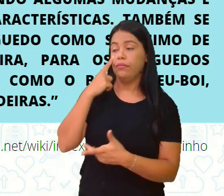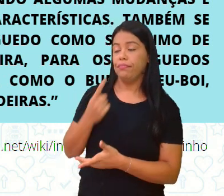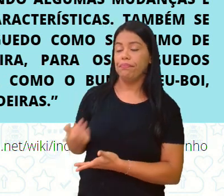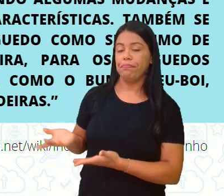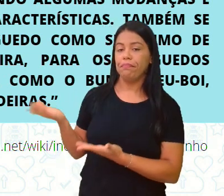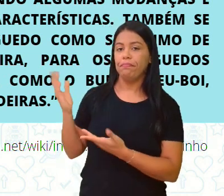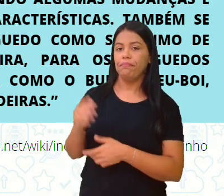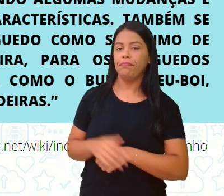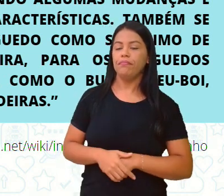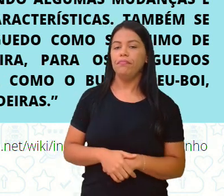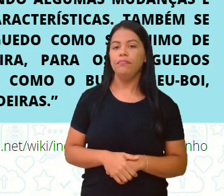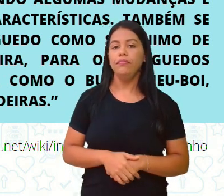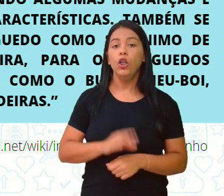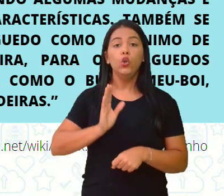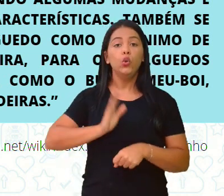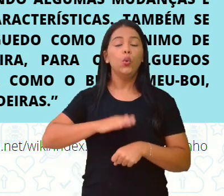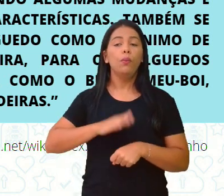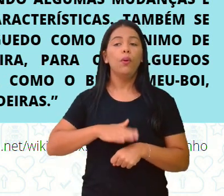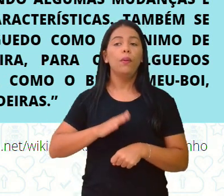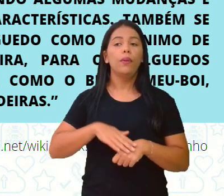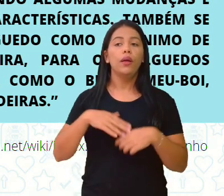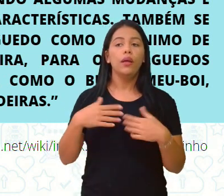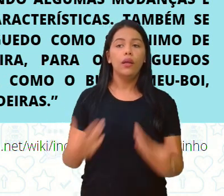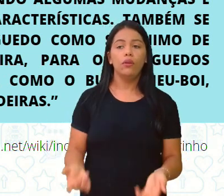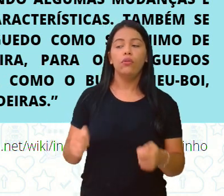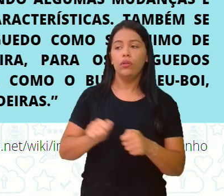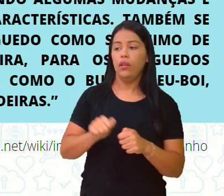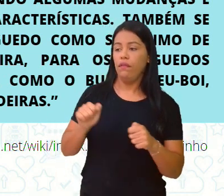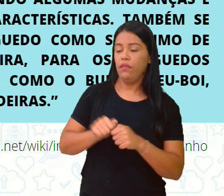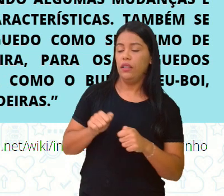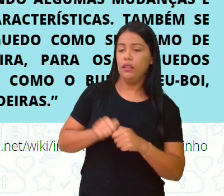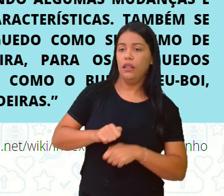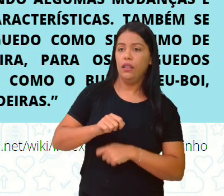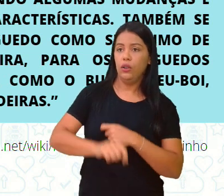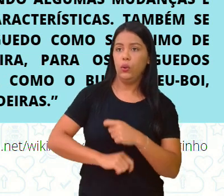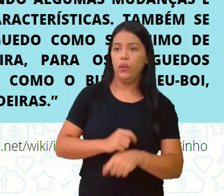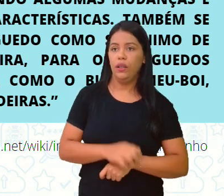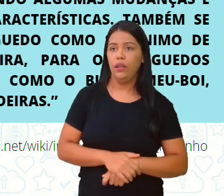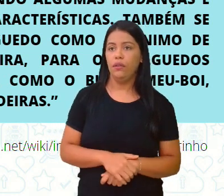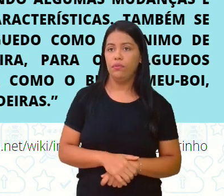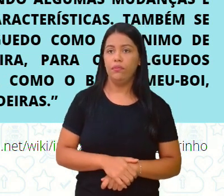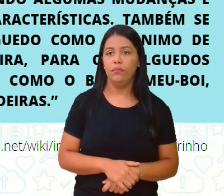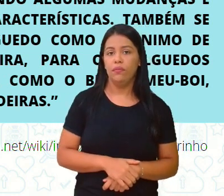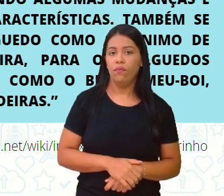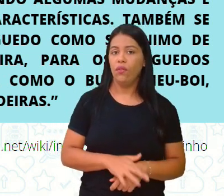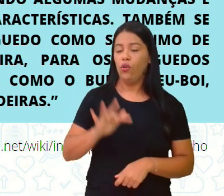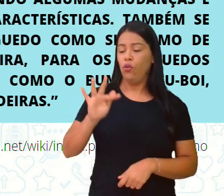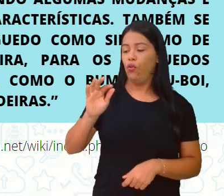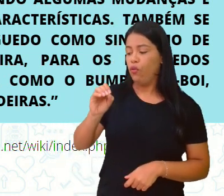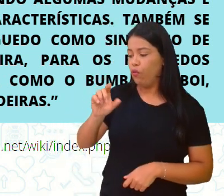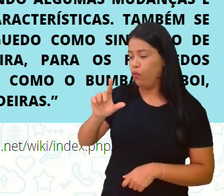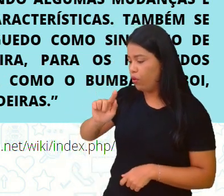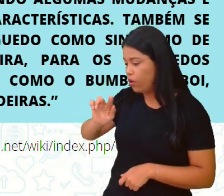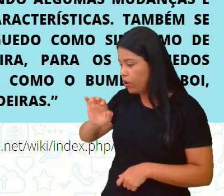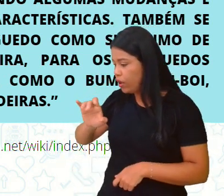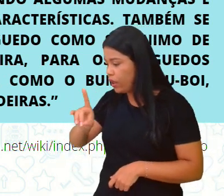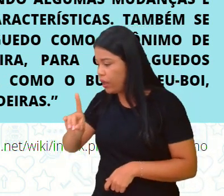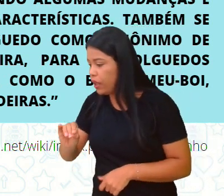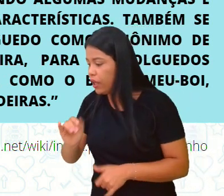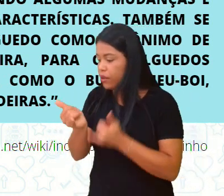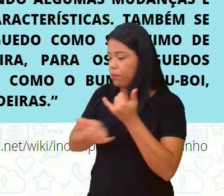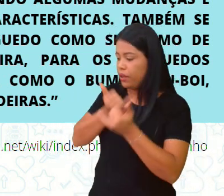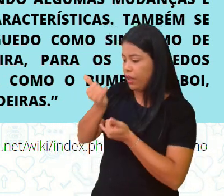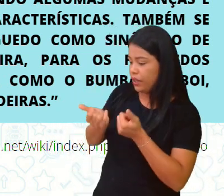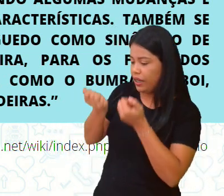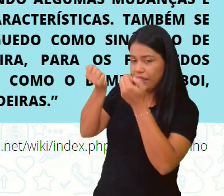entre eles, no momento que está se formando, né, o folguedo, a brincadeira, eles chamam